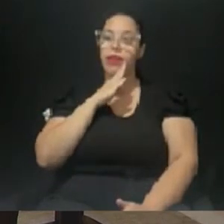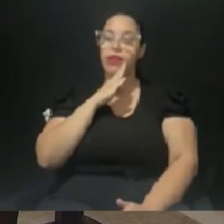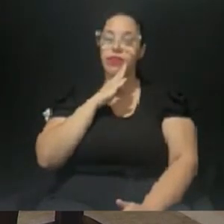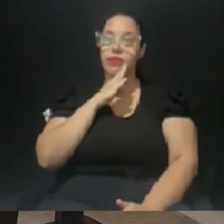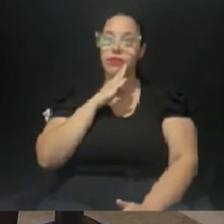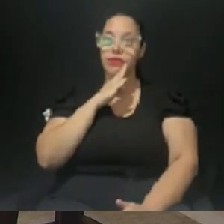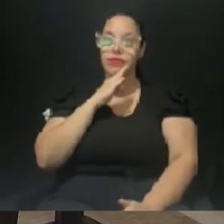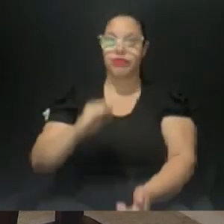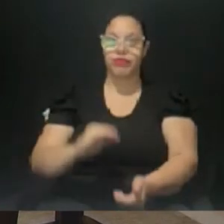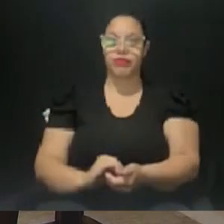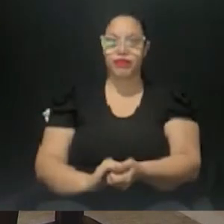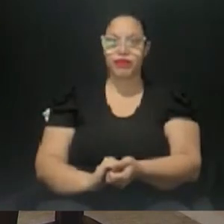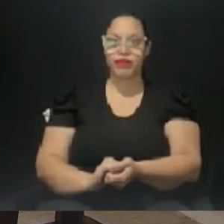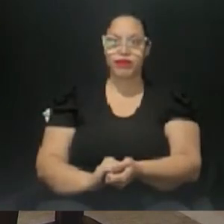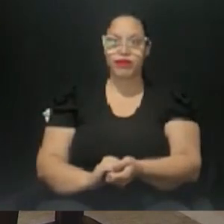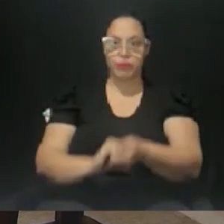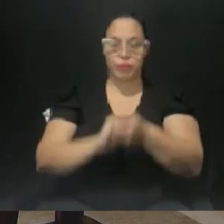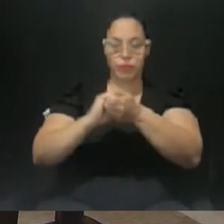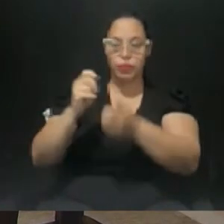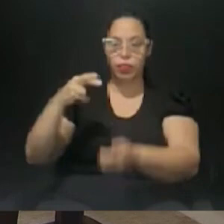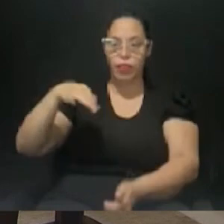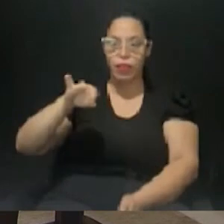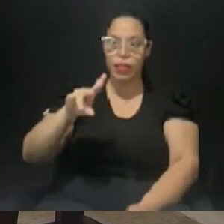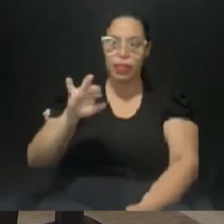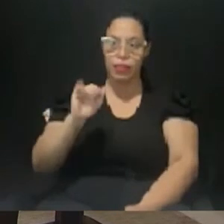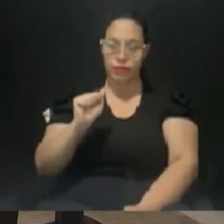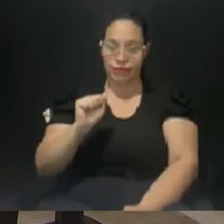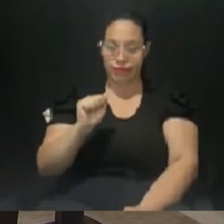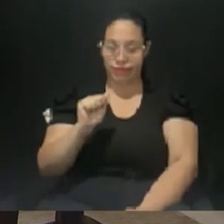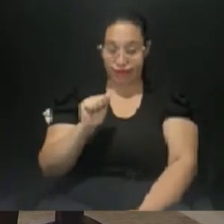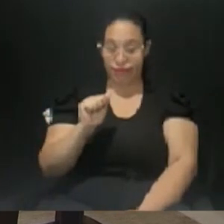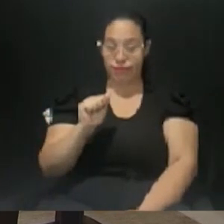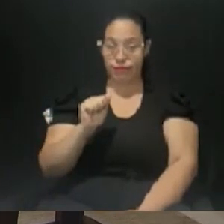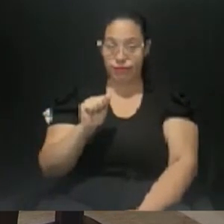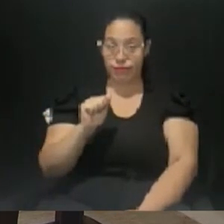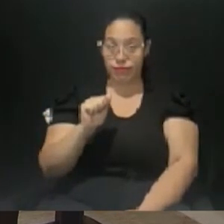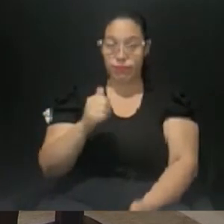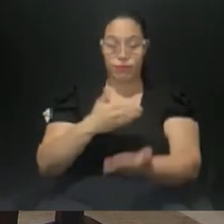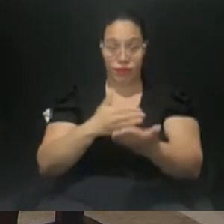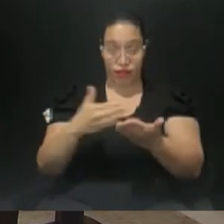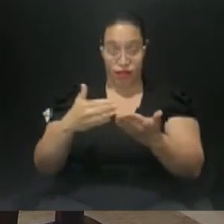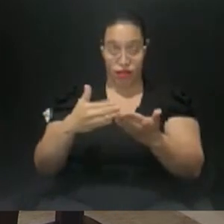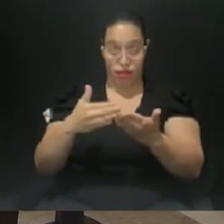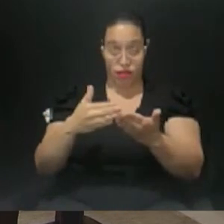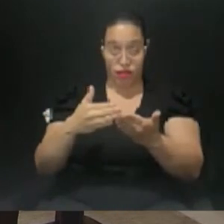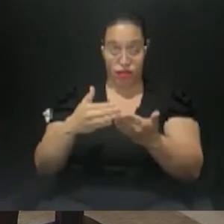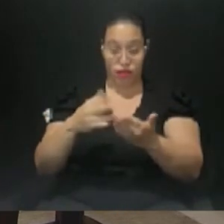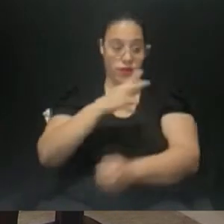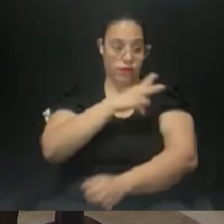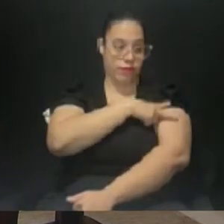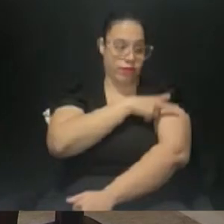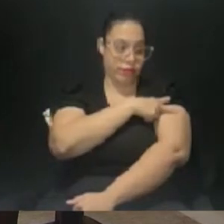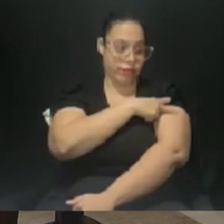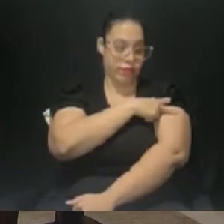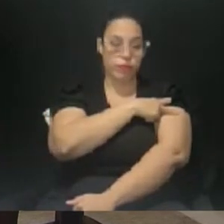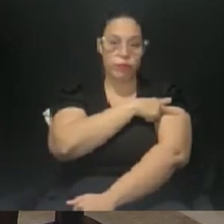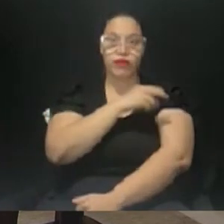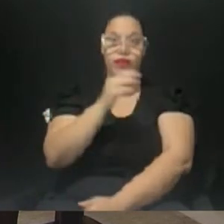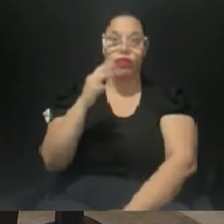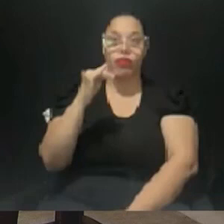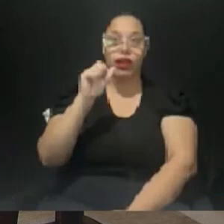administra. Cumprimentar a Andréia Bonfim, que está à frente agora do Faca aqui da Conceição. É isso,